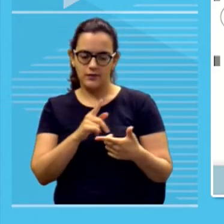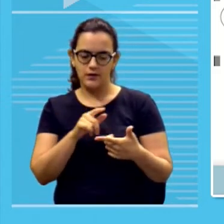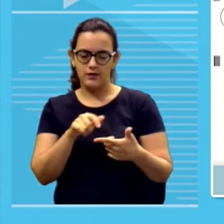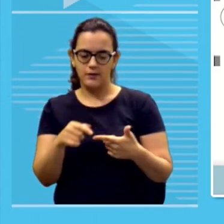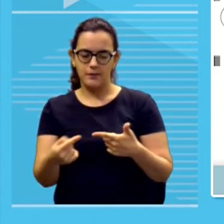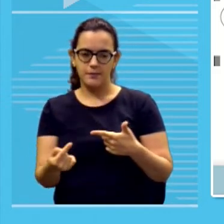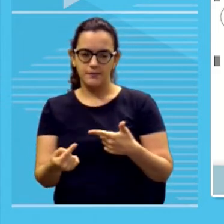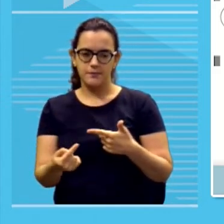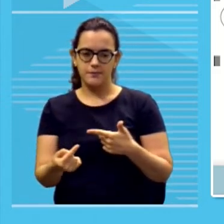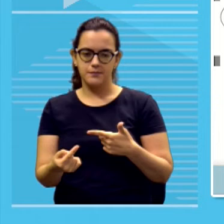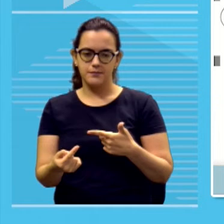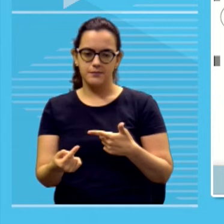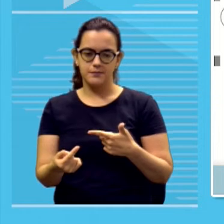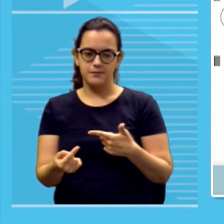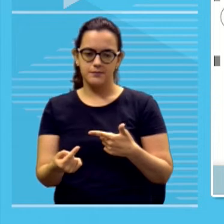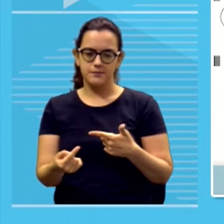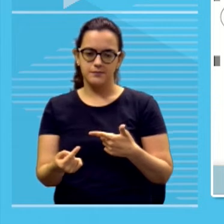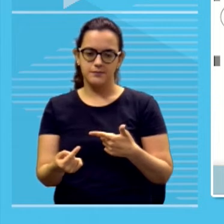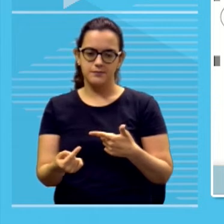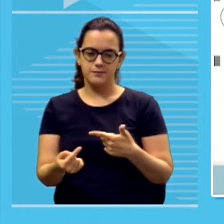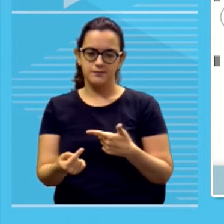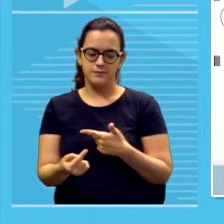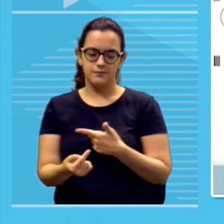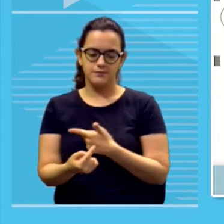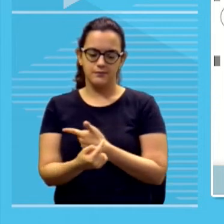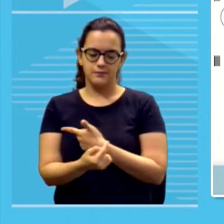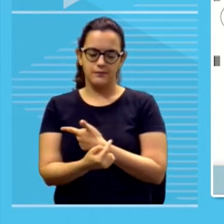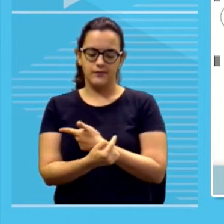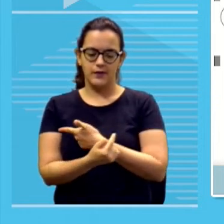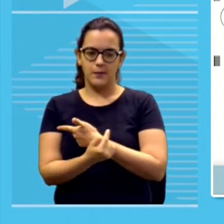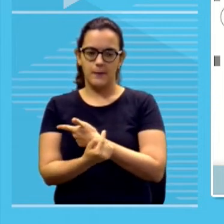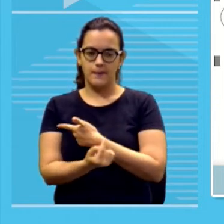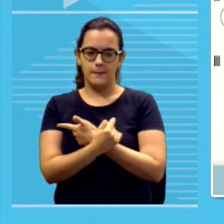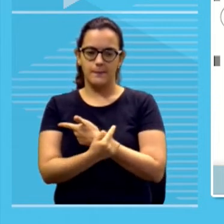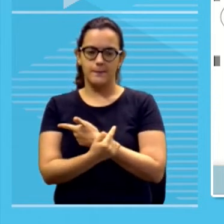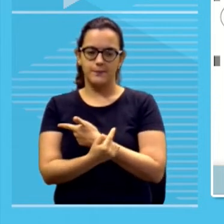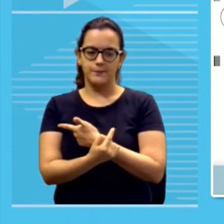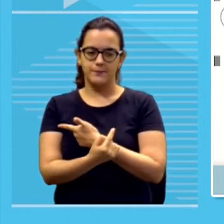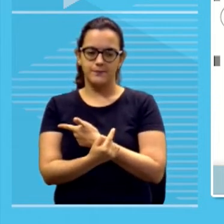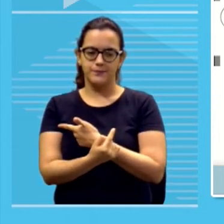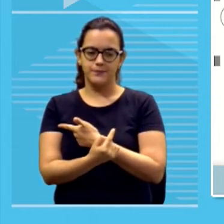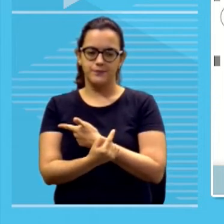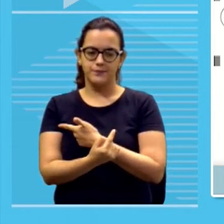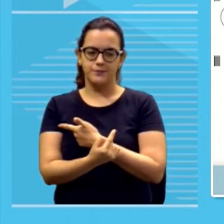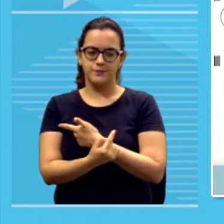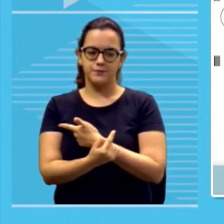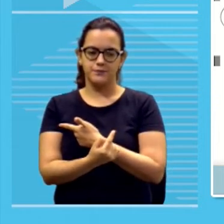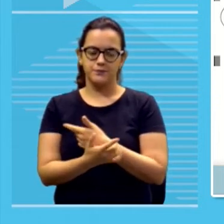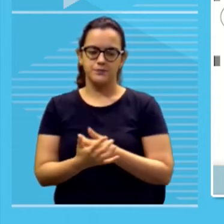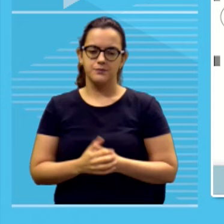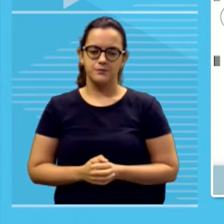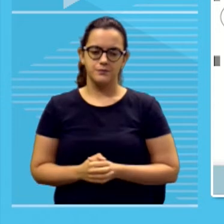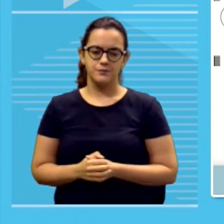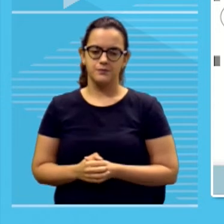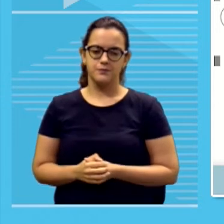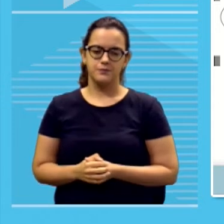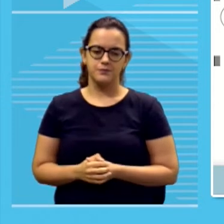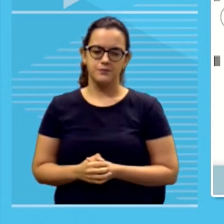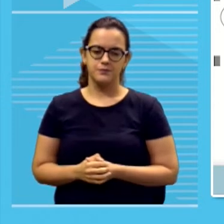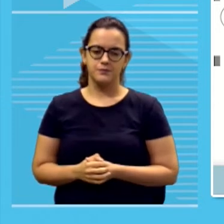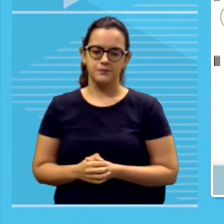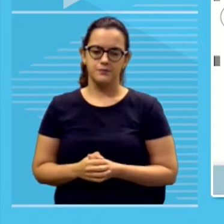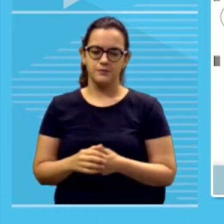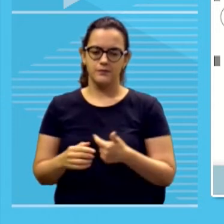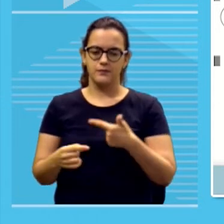um dois três quatro menos quatro um dois três quatro cinco seis